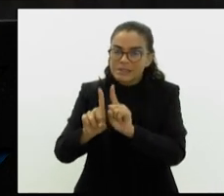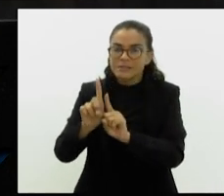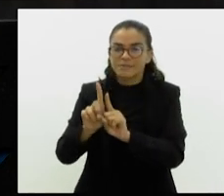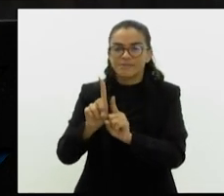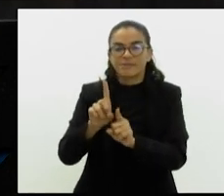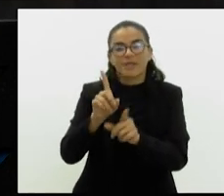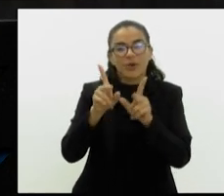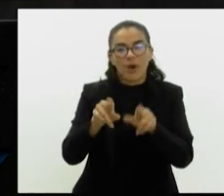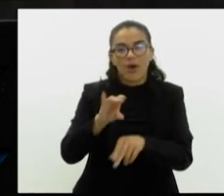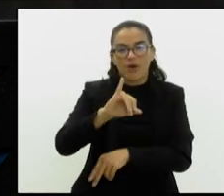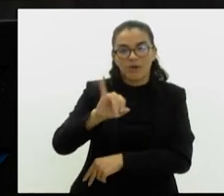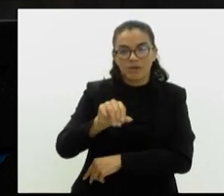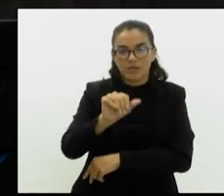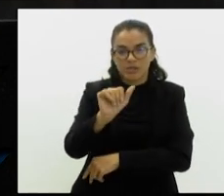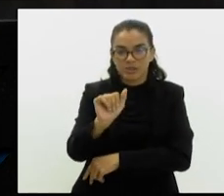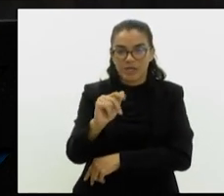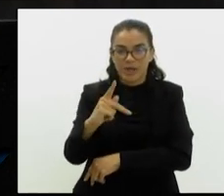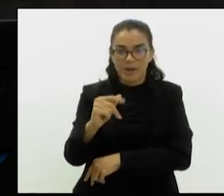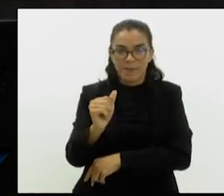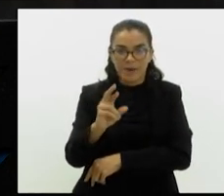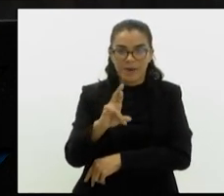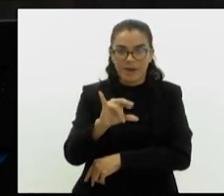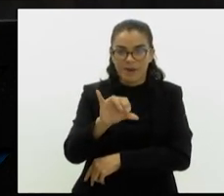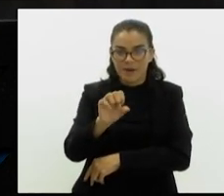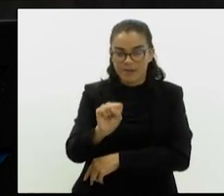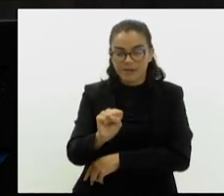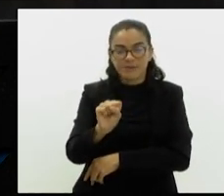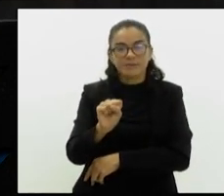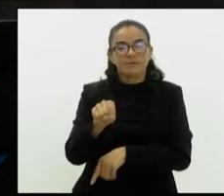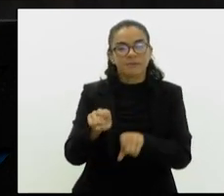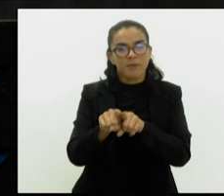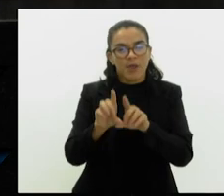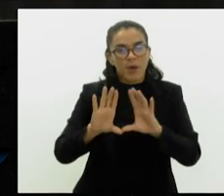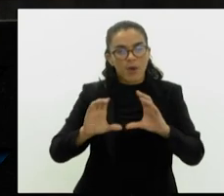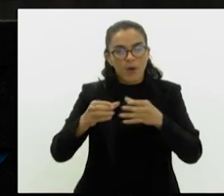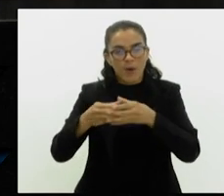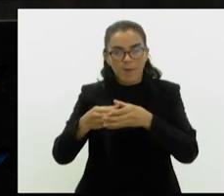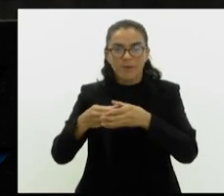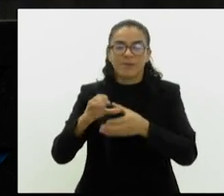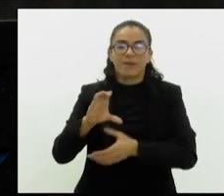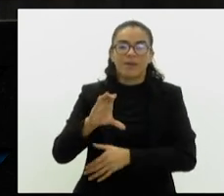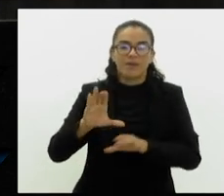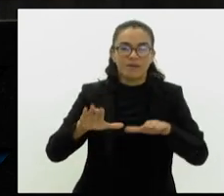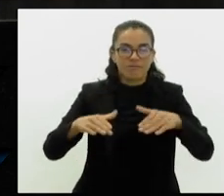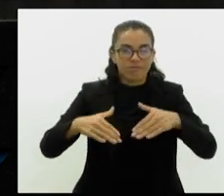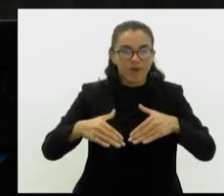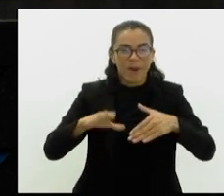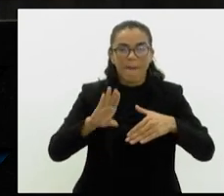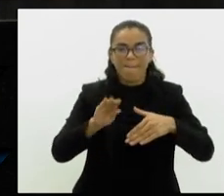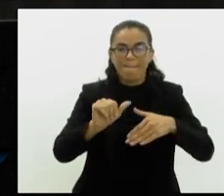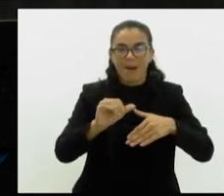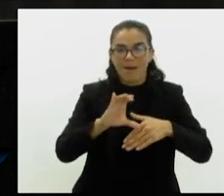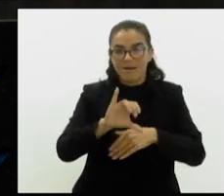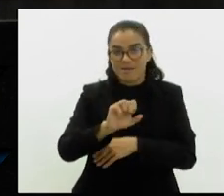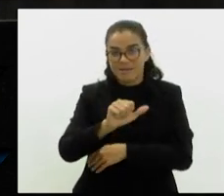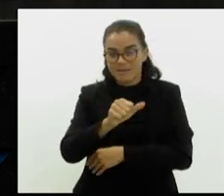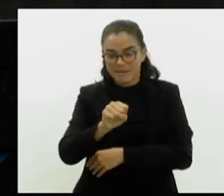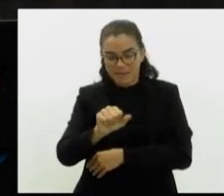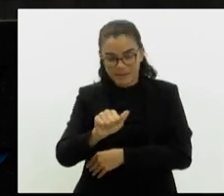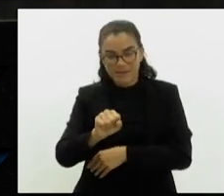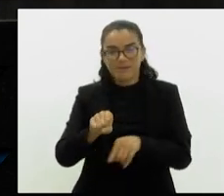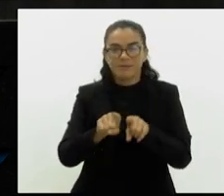japaris né que através do comitê de bacias juntamente com o sai que é o serviço autônomo de